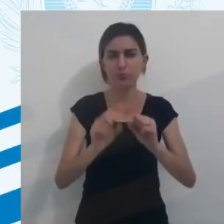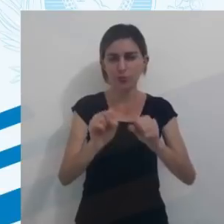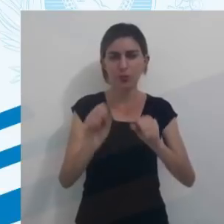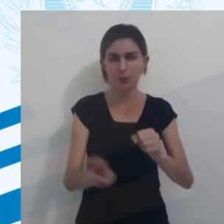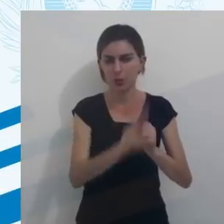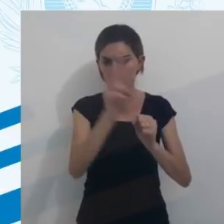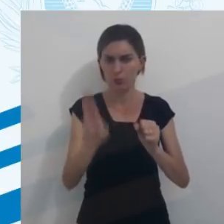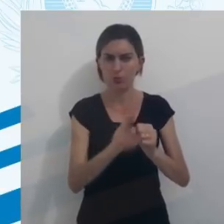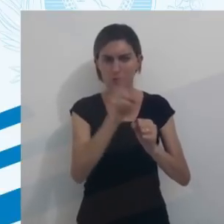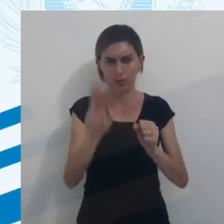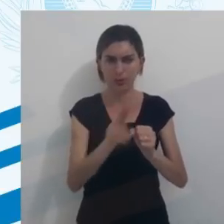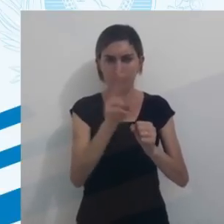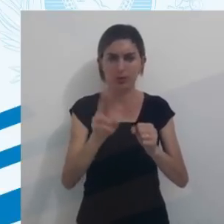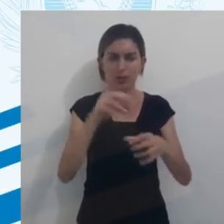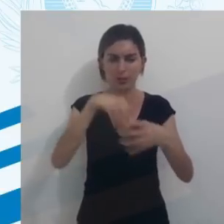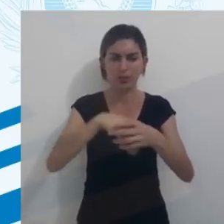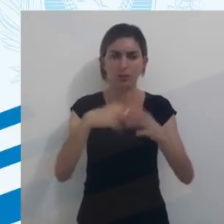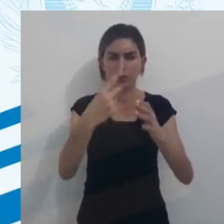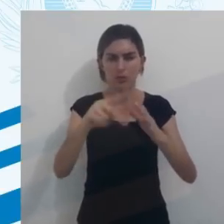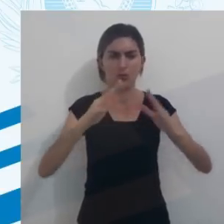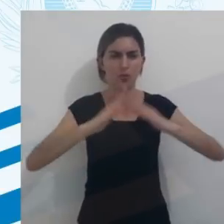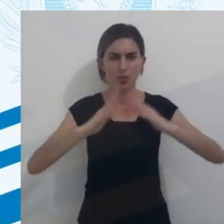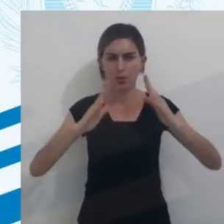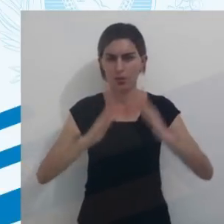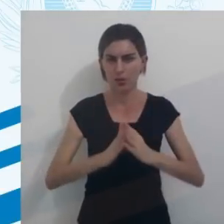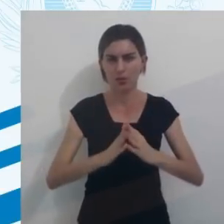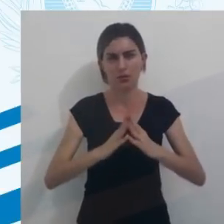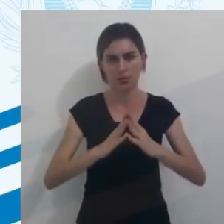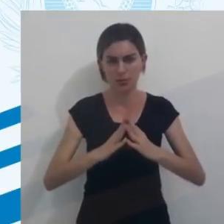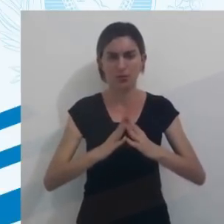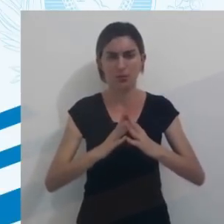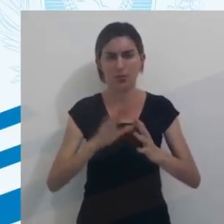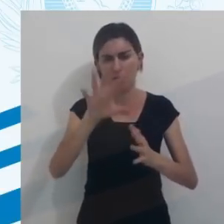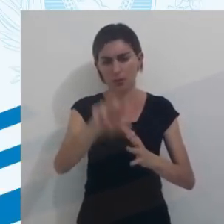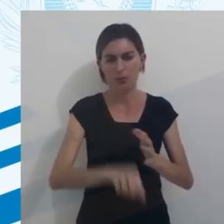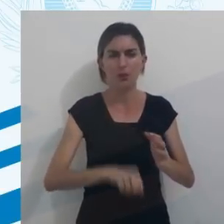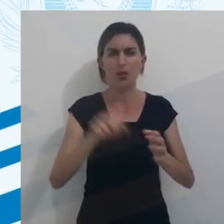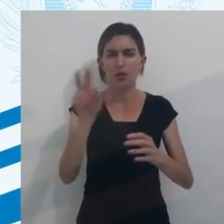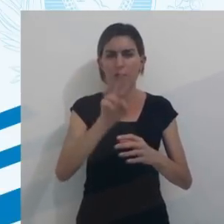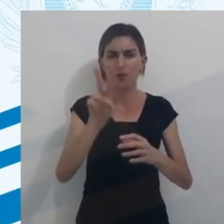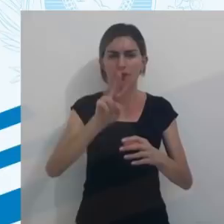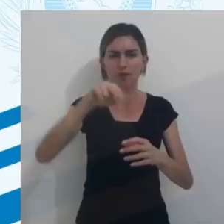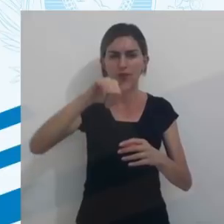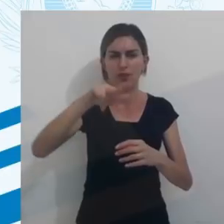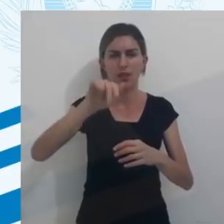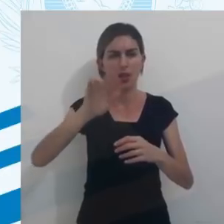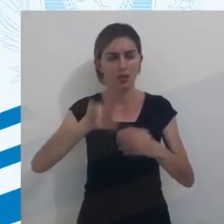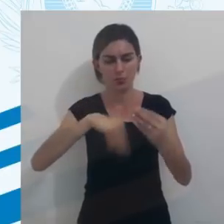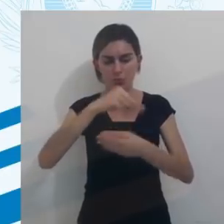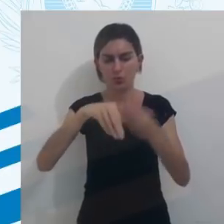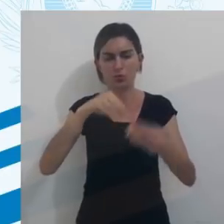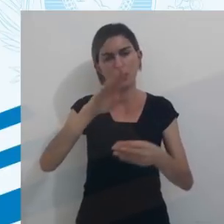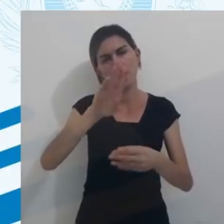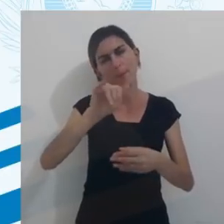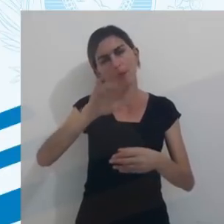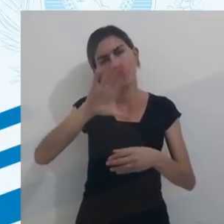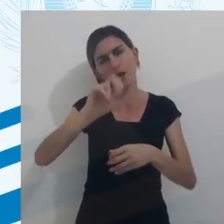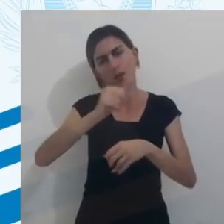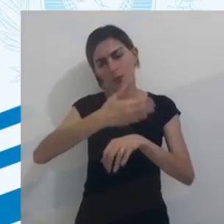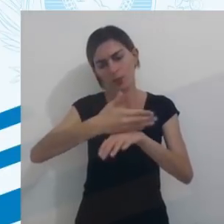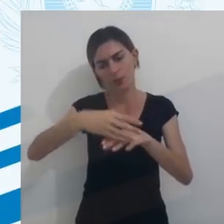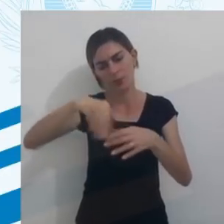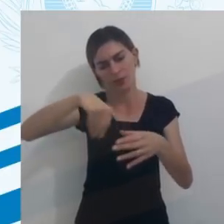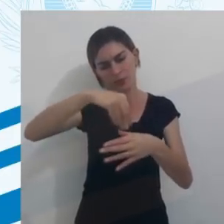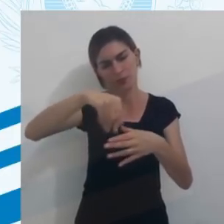pode utilizar dentro da sua casa, que foi pegar o vinagre e misturar com bicarbonato de